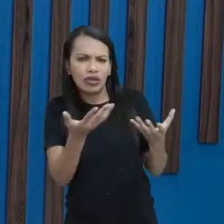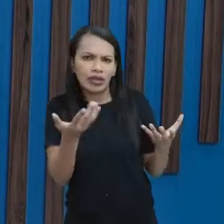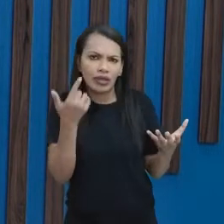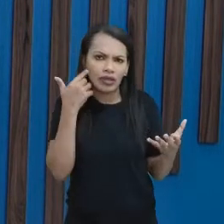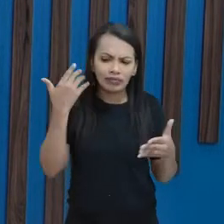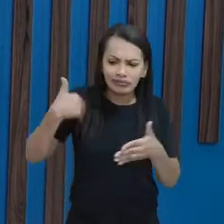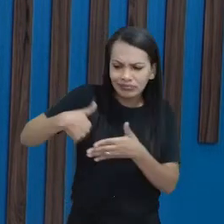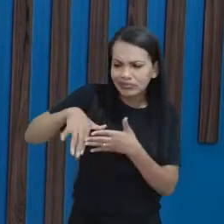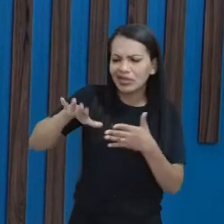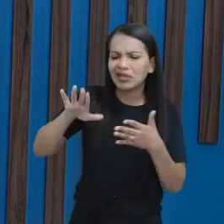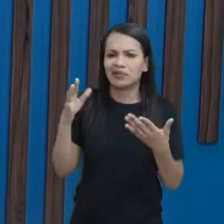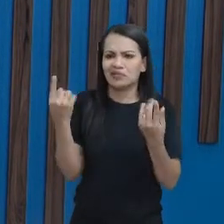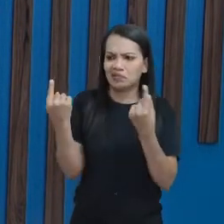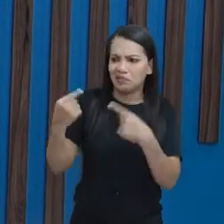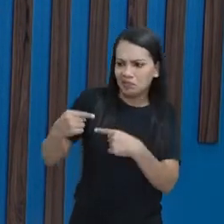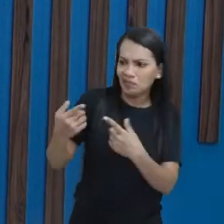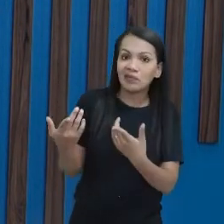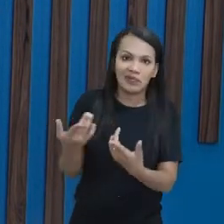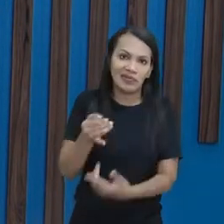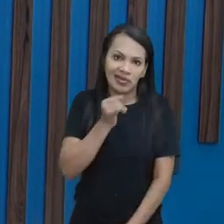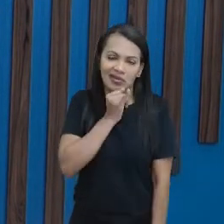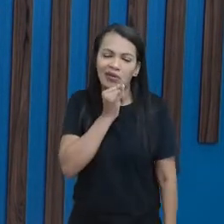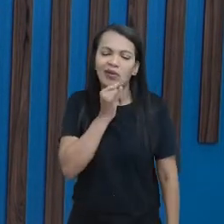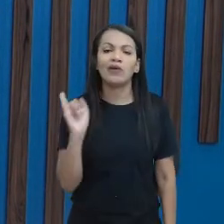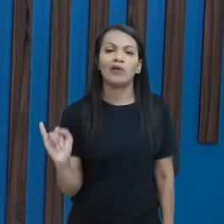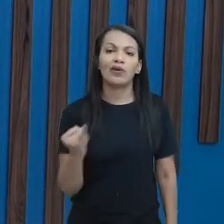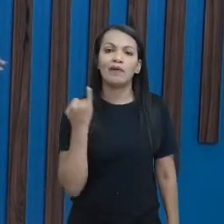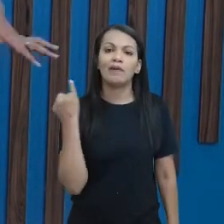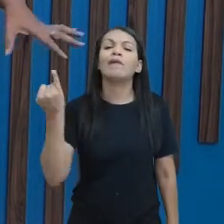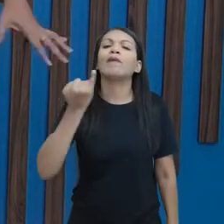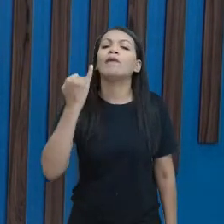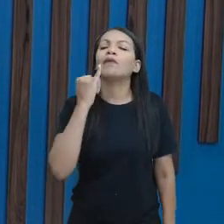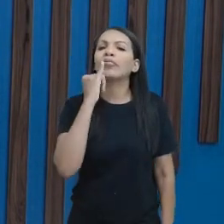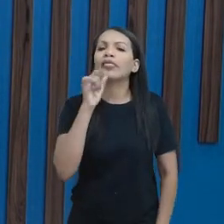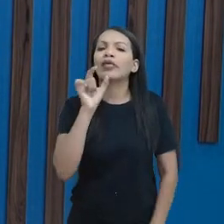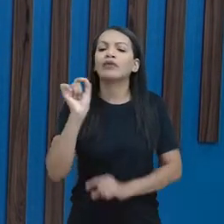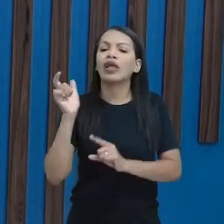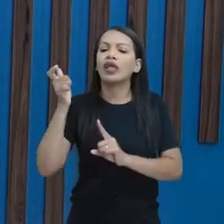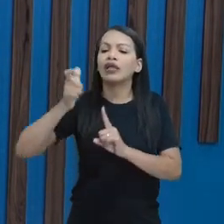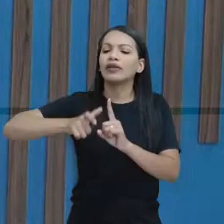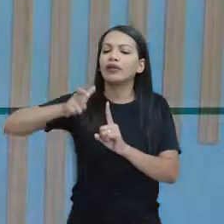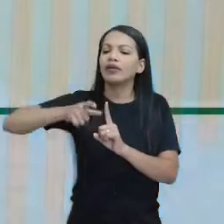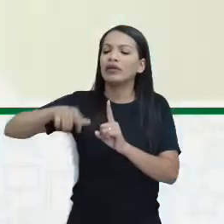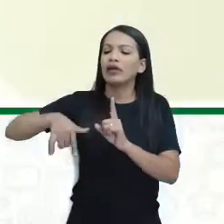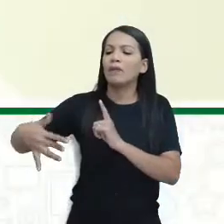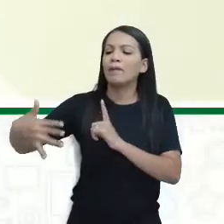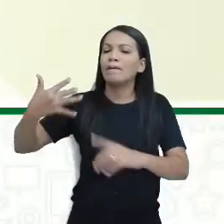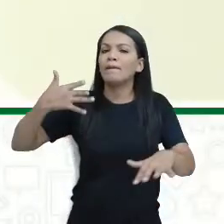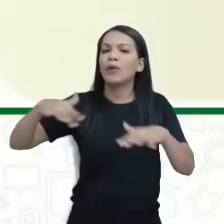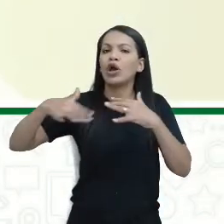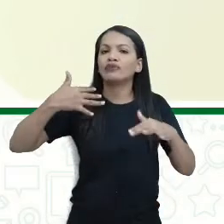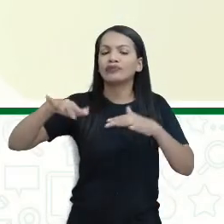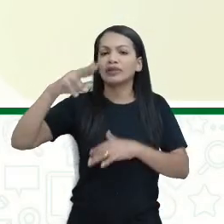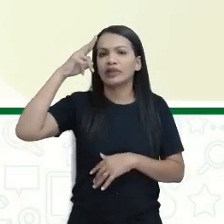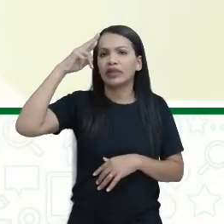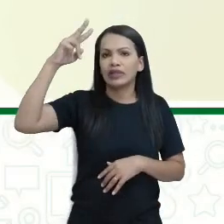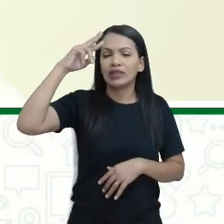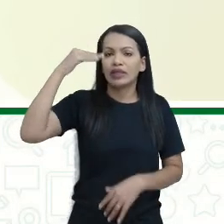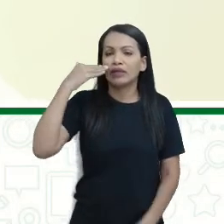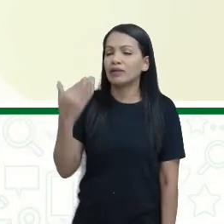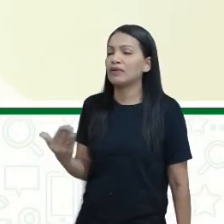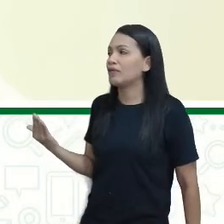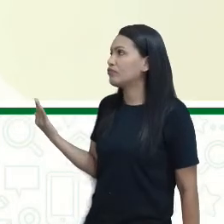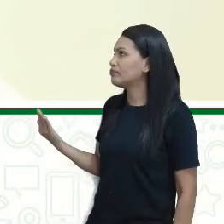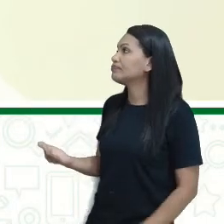O importante é dizer que esses personagens, elas vão movimentar a história. Vê a imagem, é como